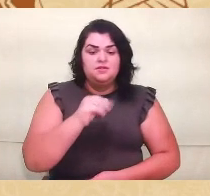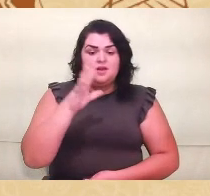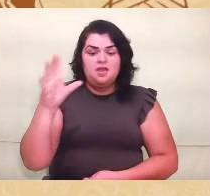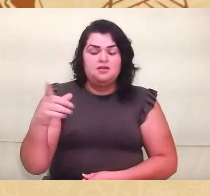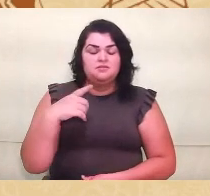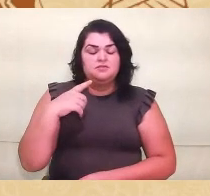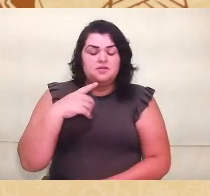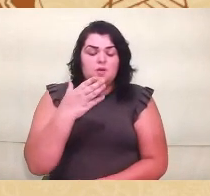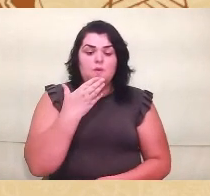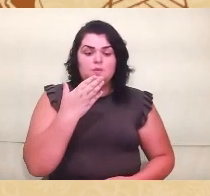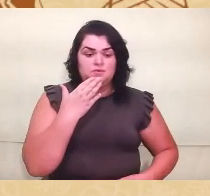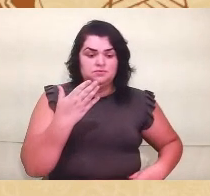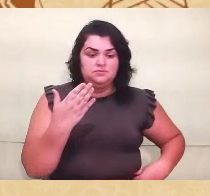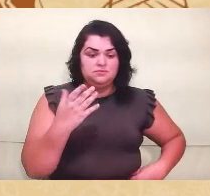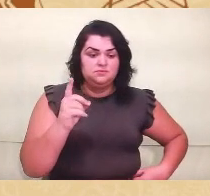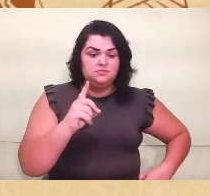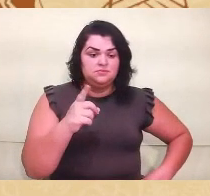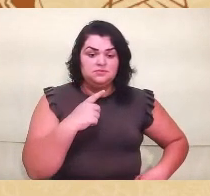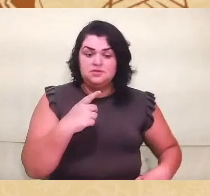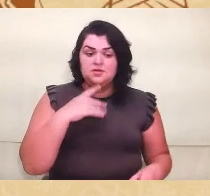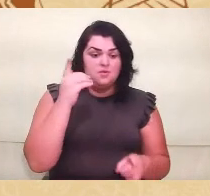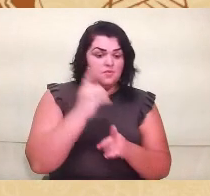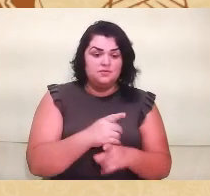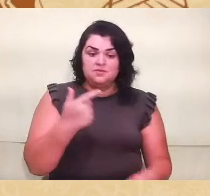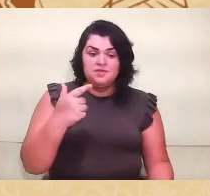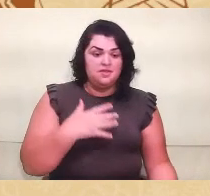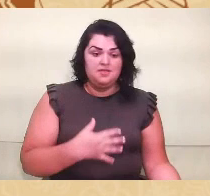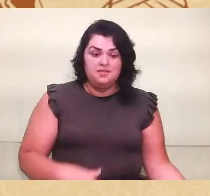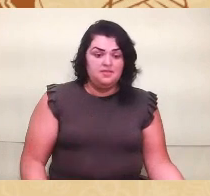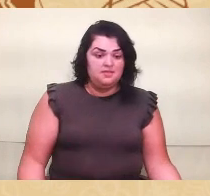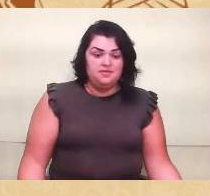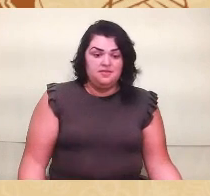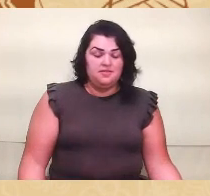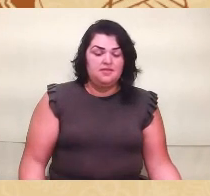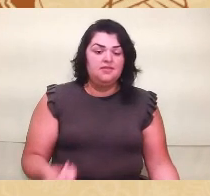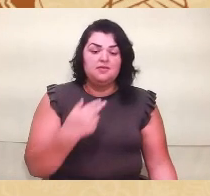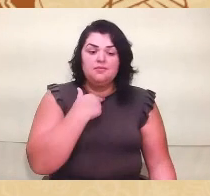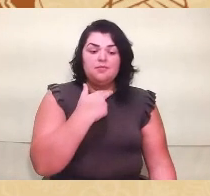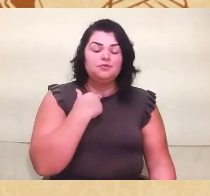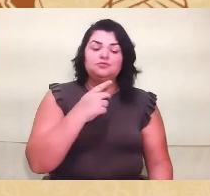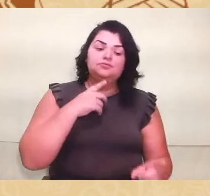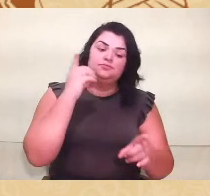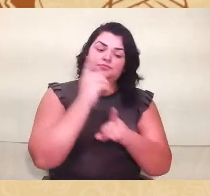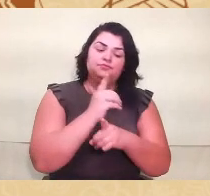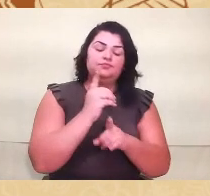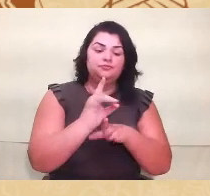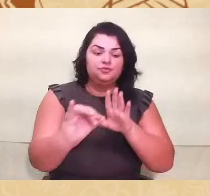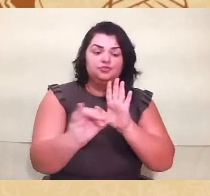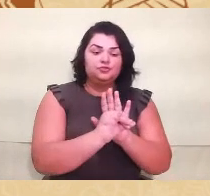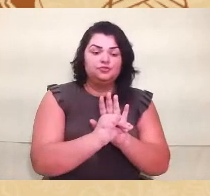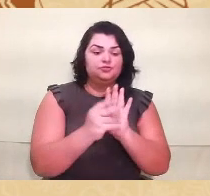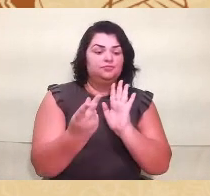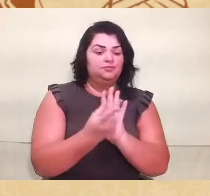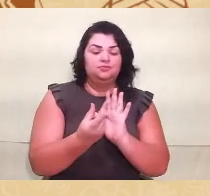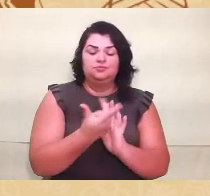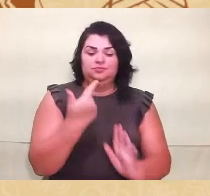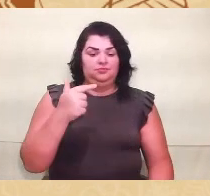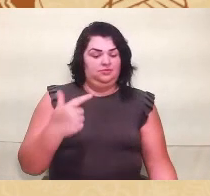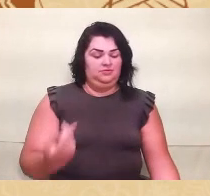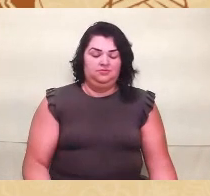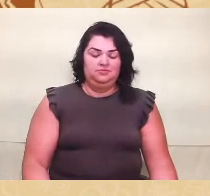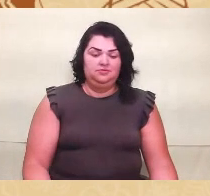indígena? Não é para você encontrar, eu te dou a resposta. Você não pode ter identidade comigo. Você não pode ter